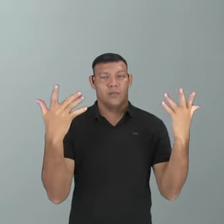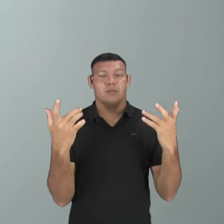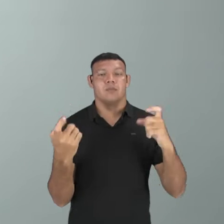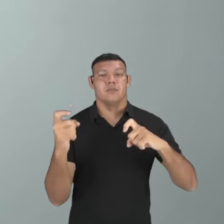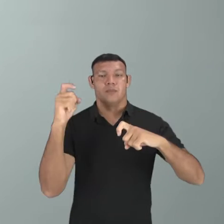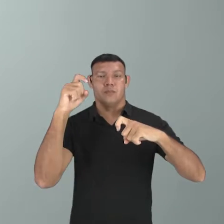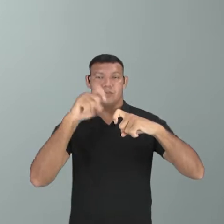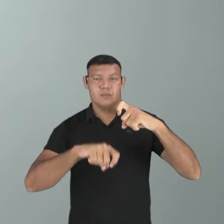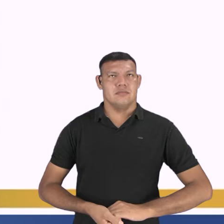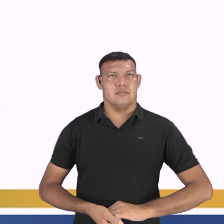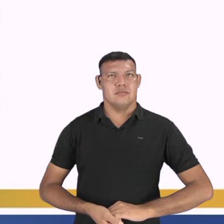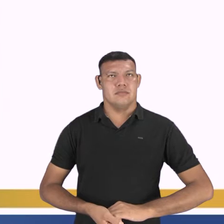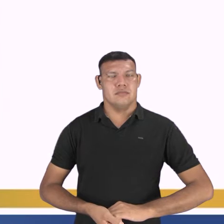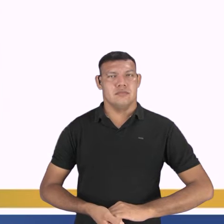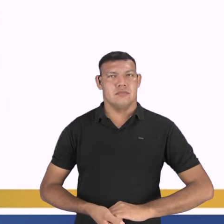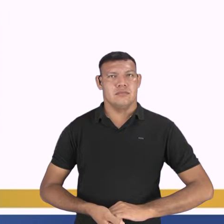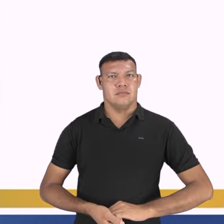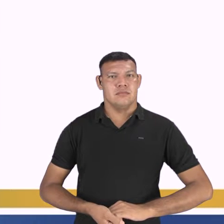humano.